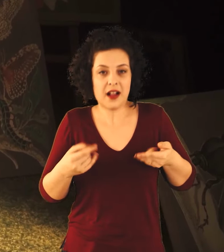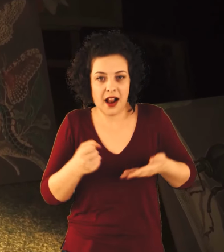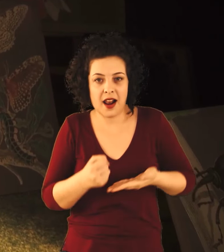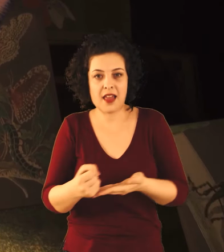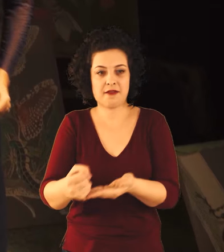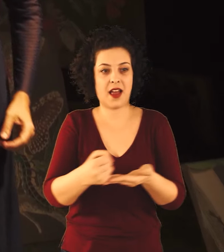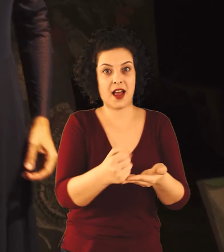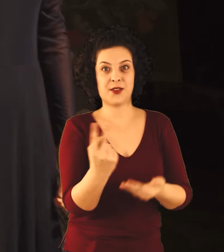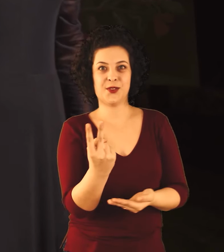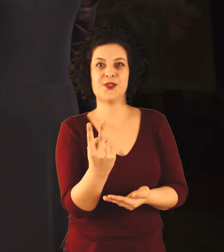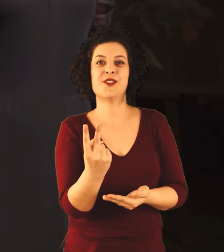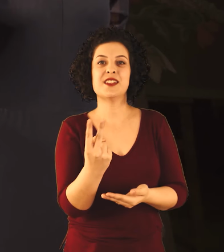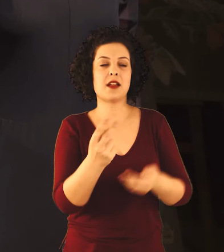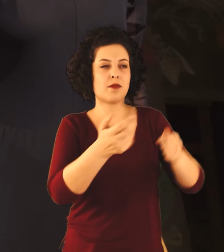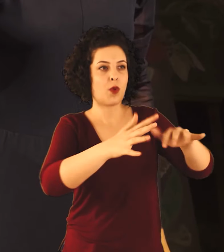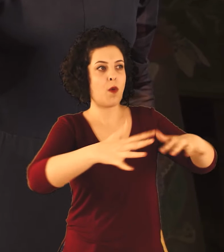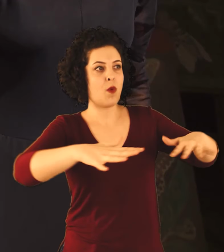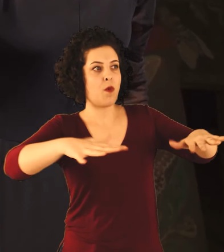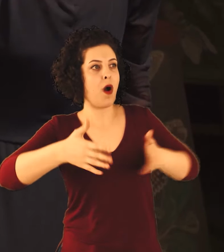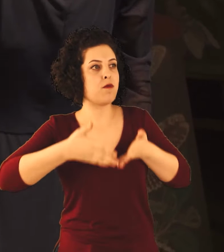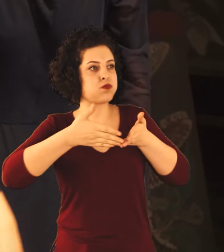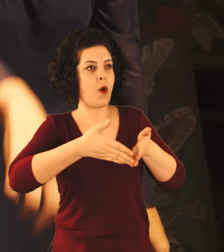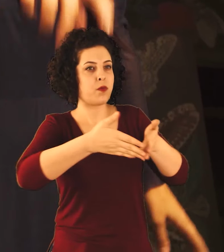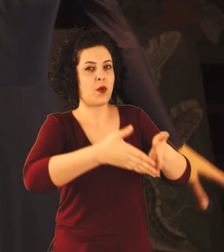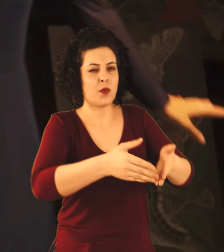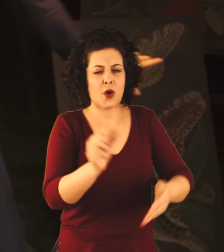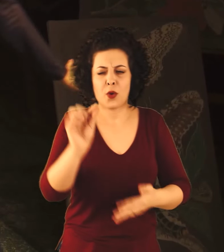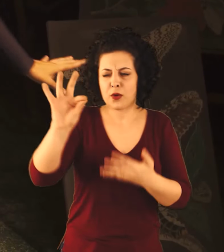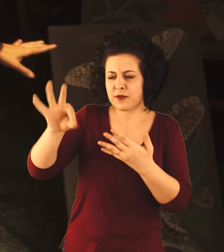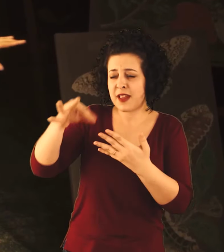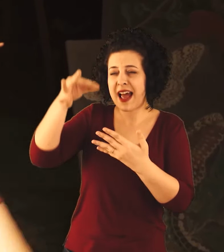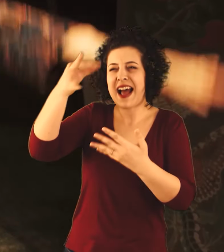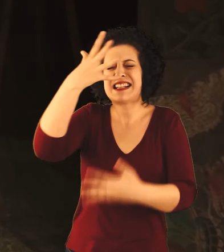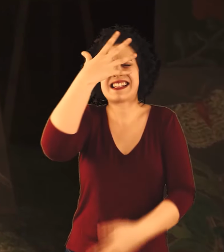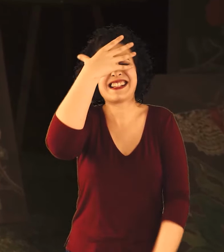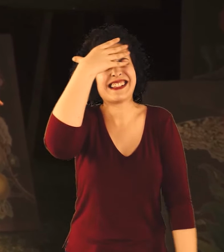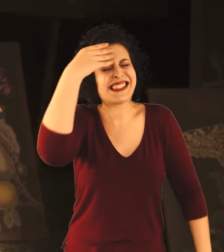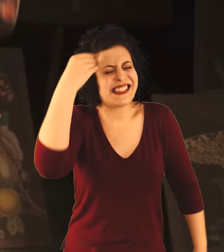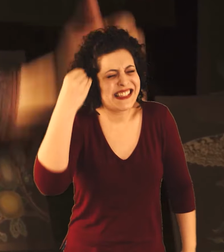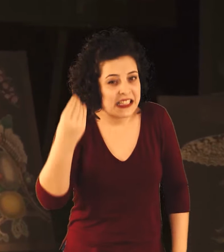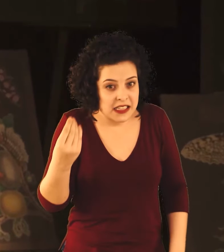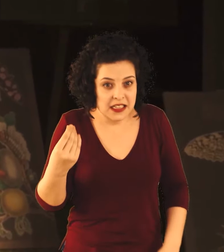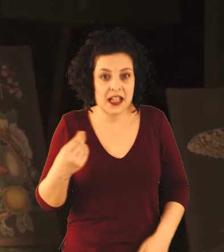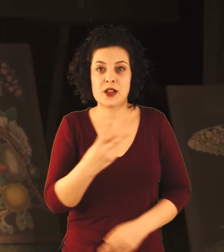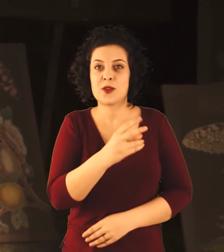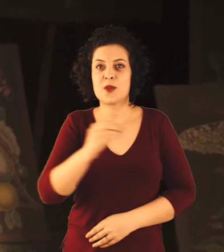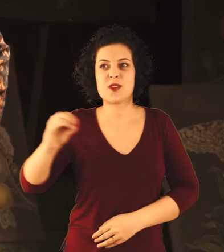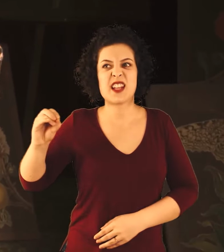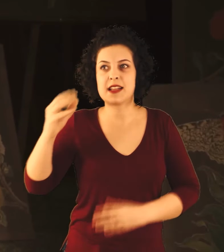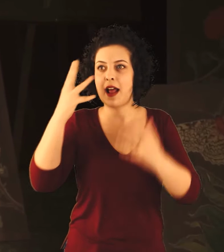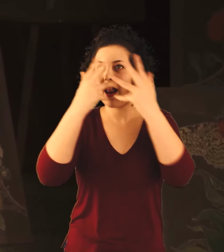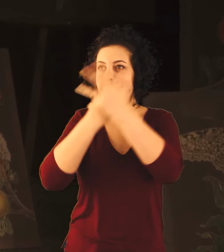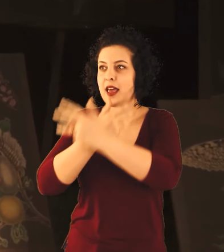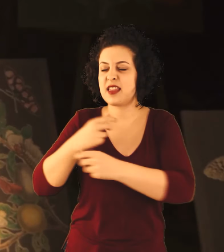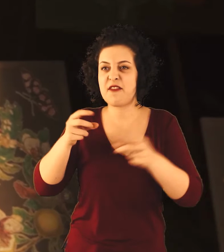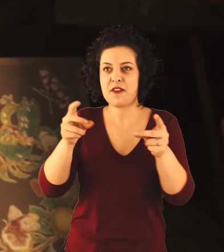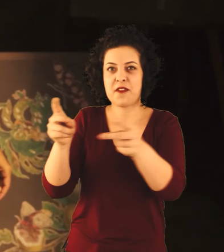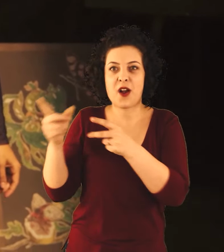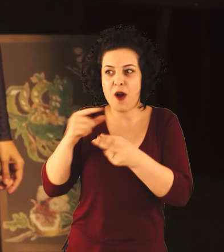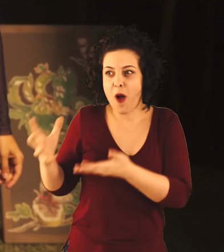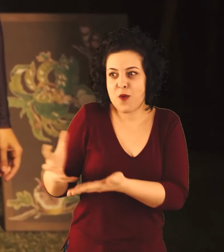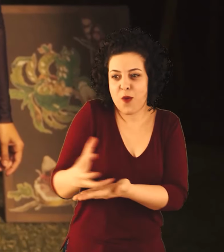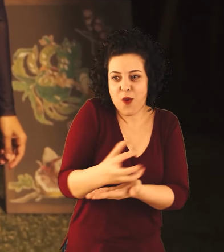que levará a Maria e Doroteia pro outro lado do oceano. Eu sou um alfinete que ela esqueceu de levar. Ai, não! Eu sou as 200 pinturas lindas que a Maria